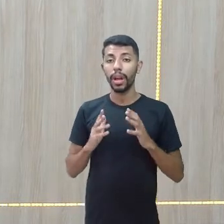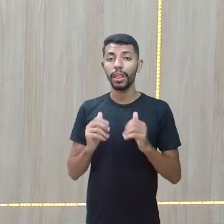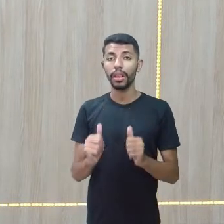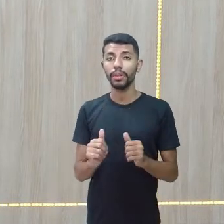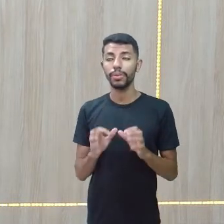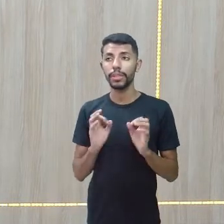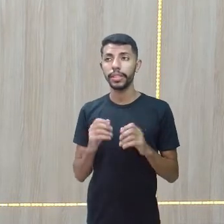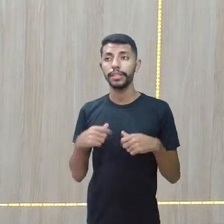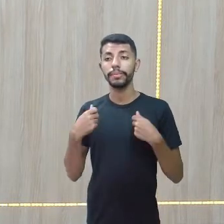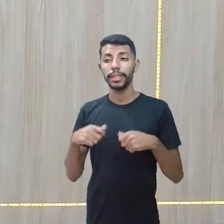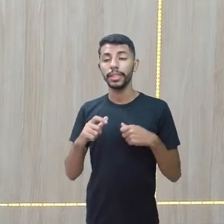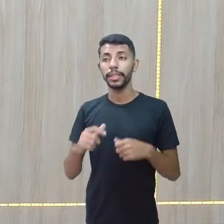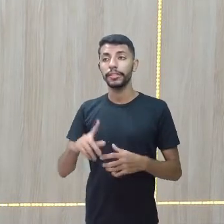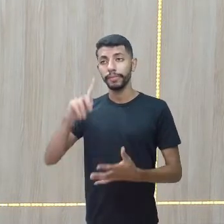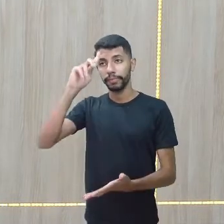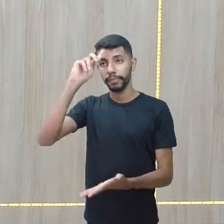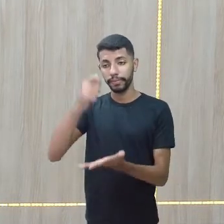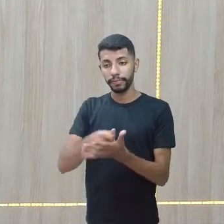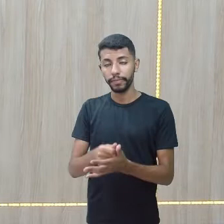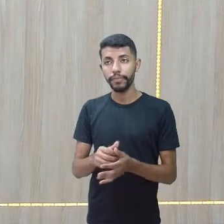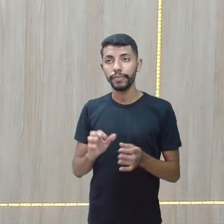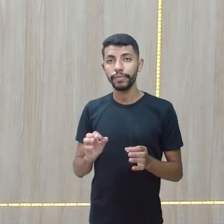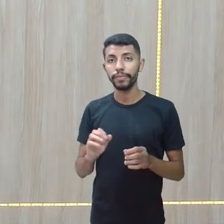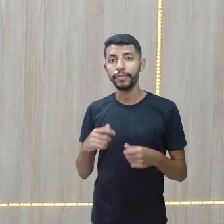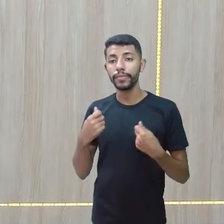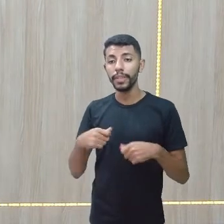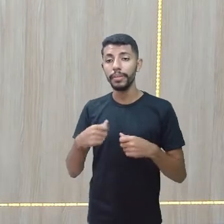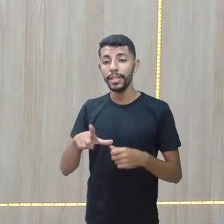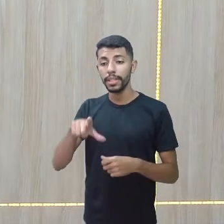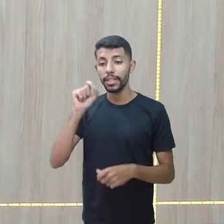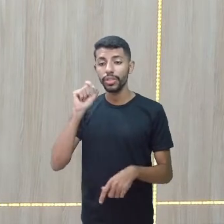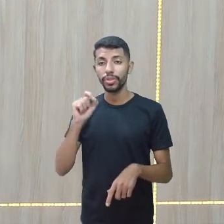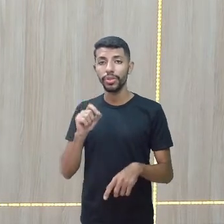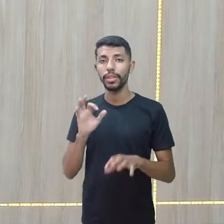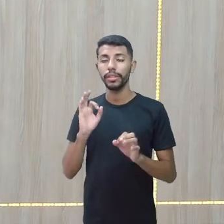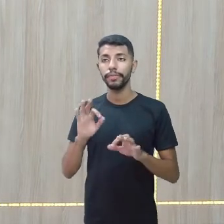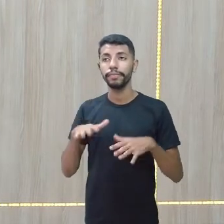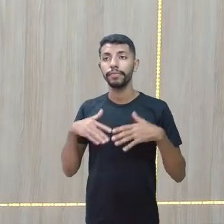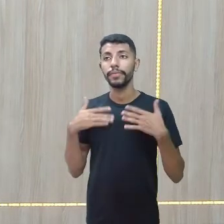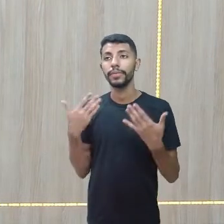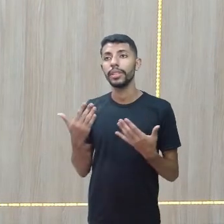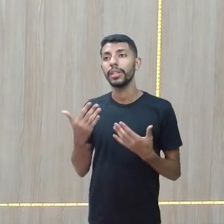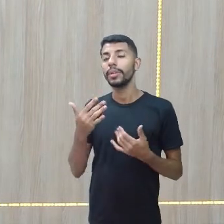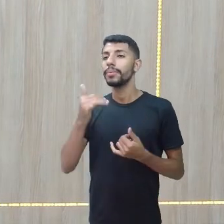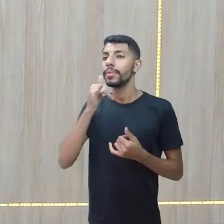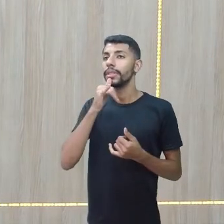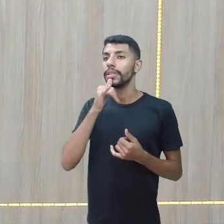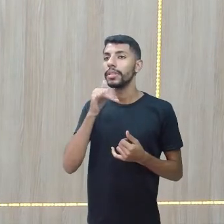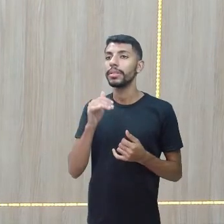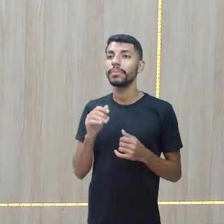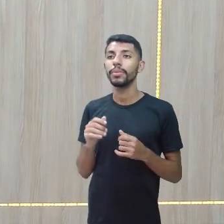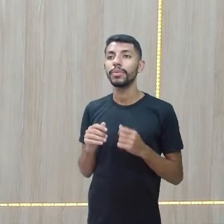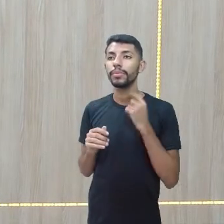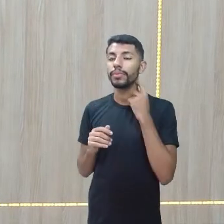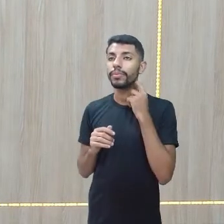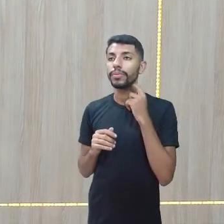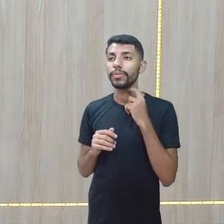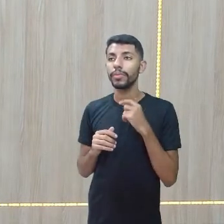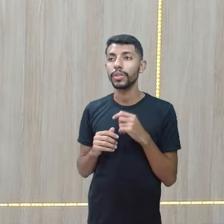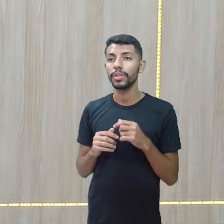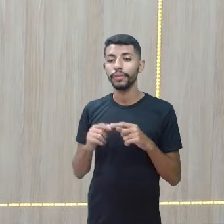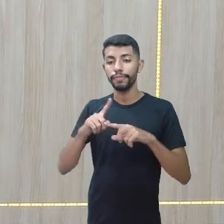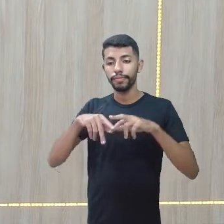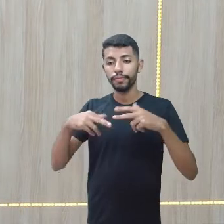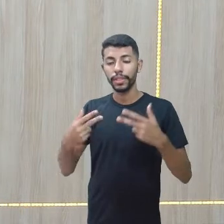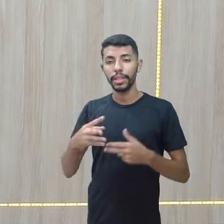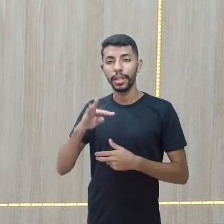né? Ele precisa decidir, ele precisa escolher. Então, com o recurso do Tangram,